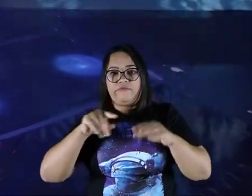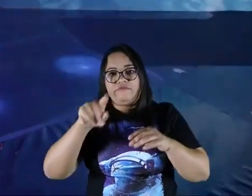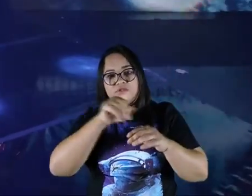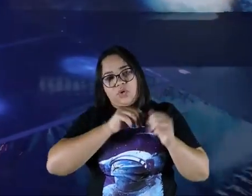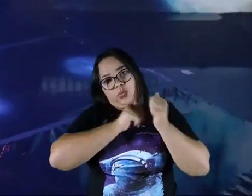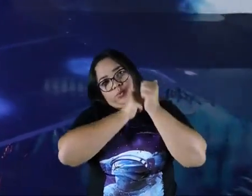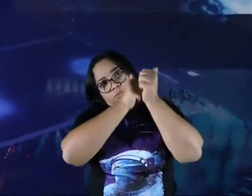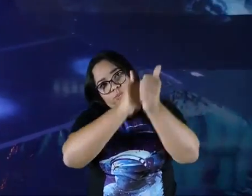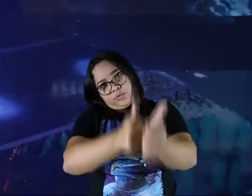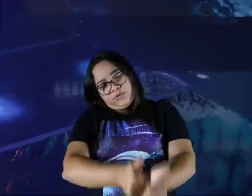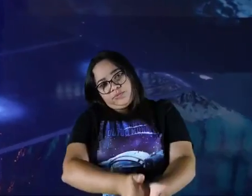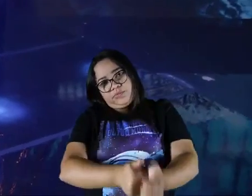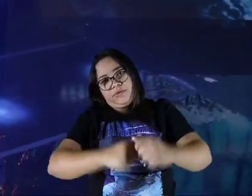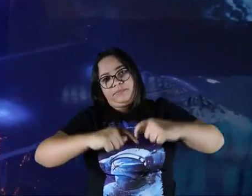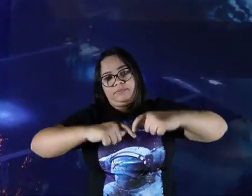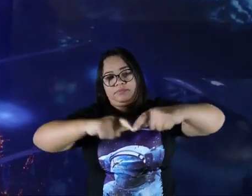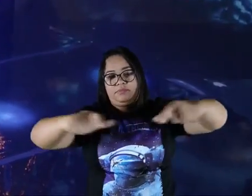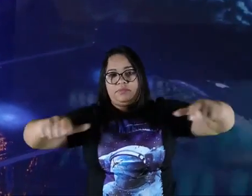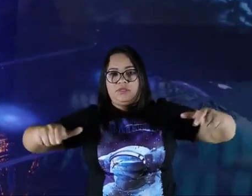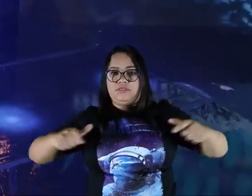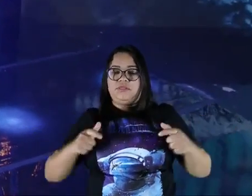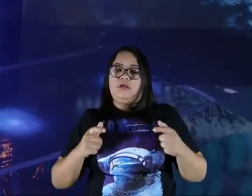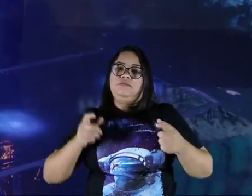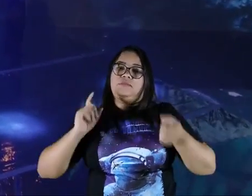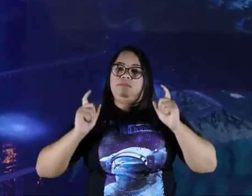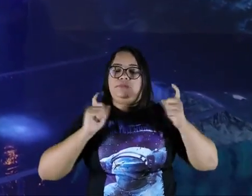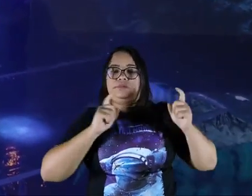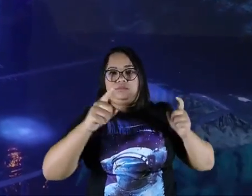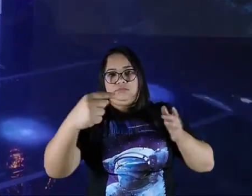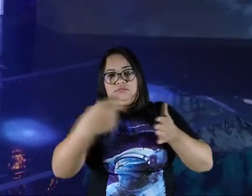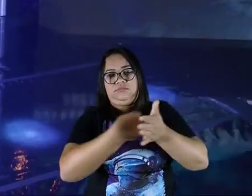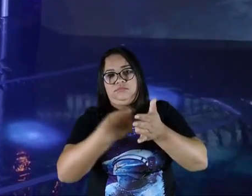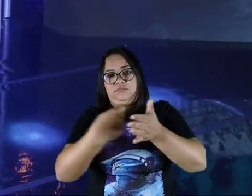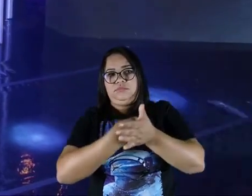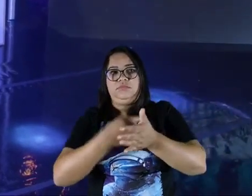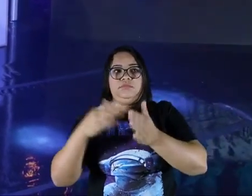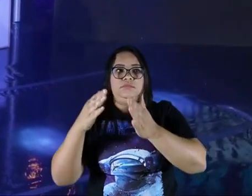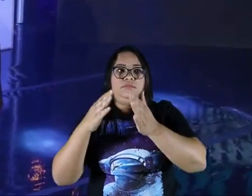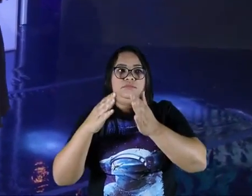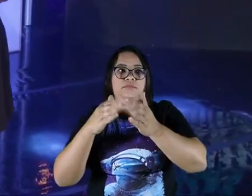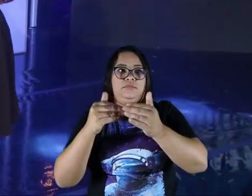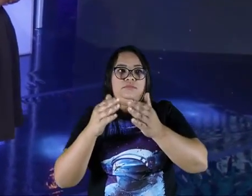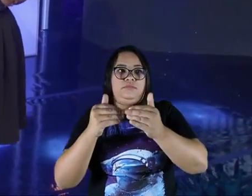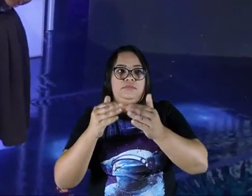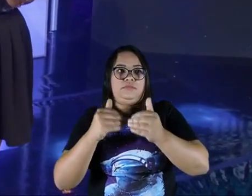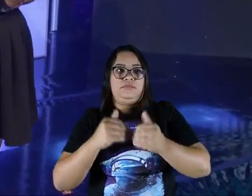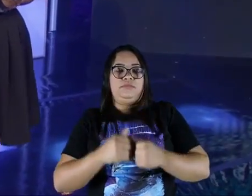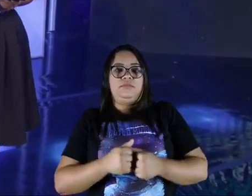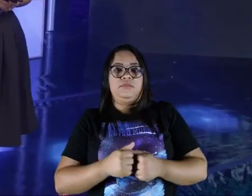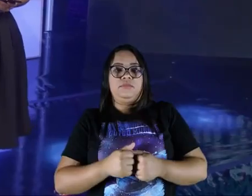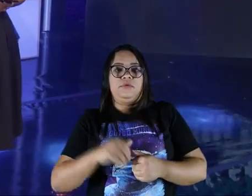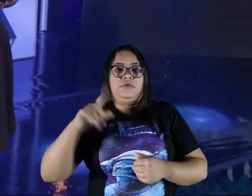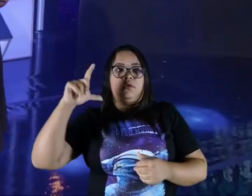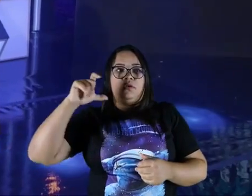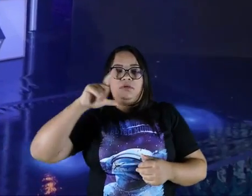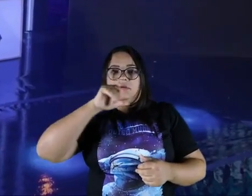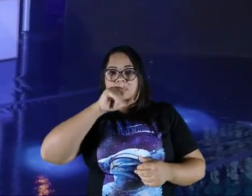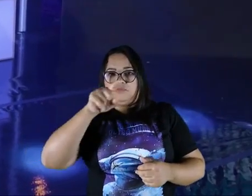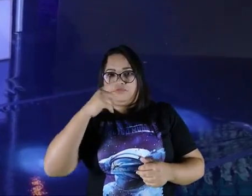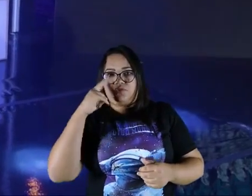vai acompanhar a nossa mesa redonda, você vai poder fazer as suas perguntas. E eu já quero pedir para os meninos colocarem aqui, ó, nosso Instagram,